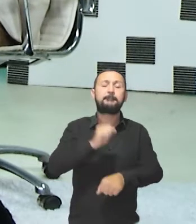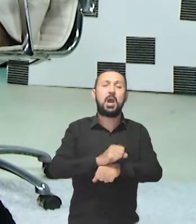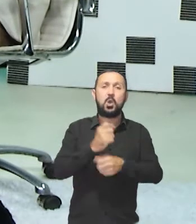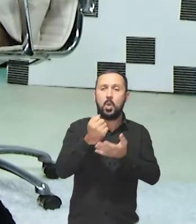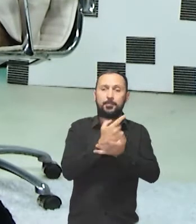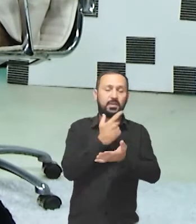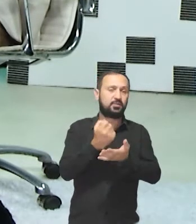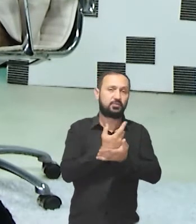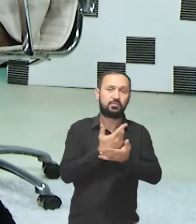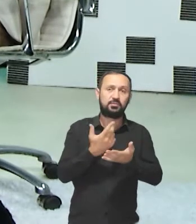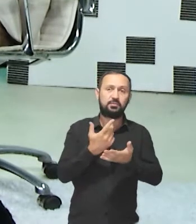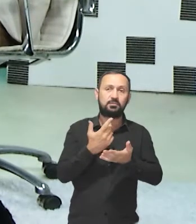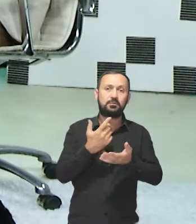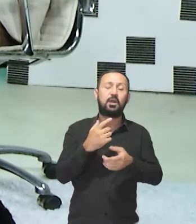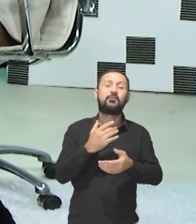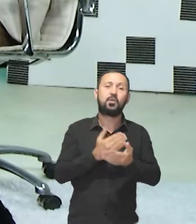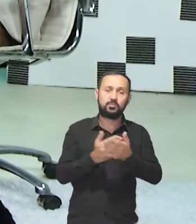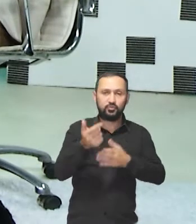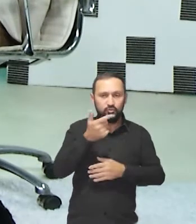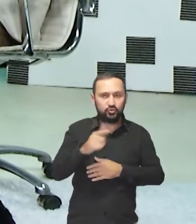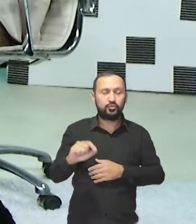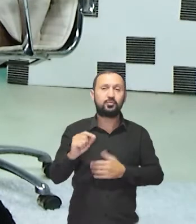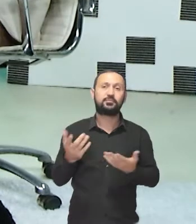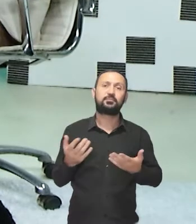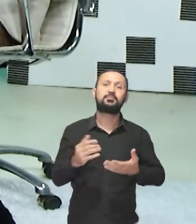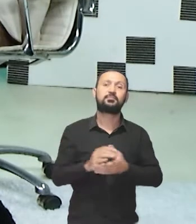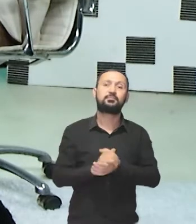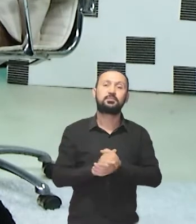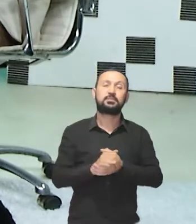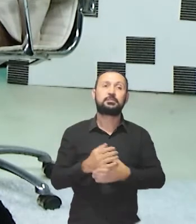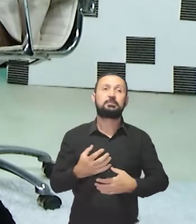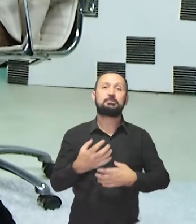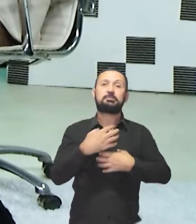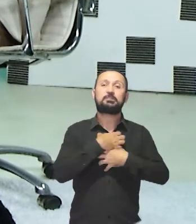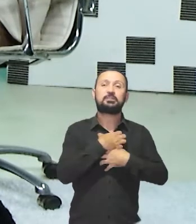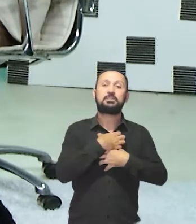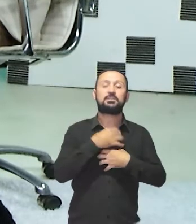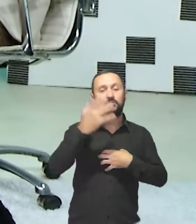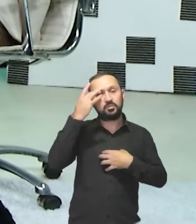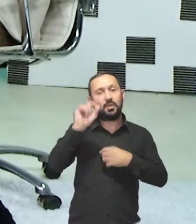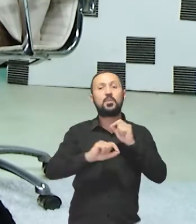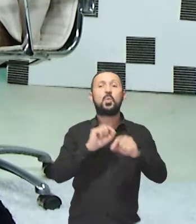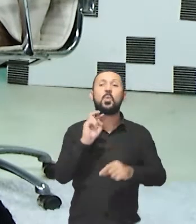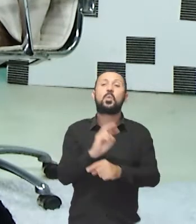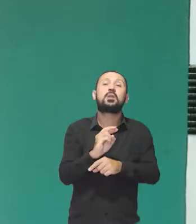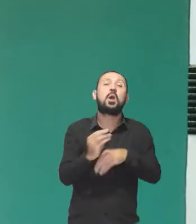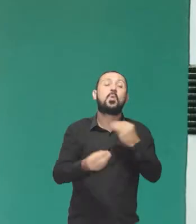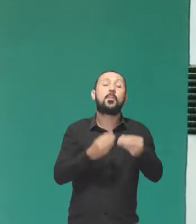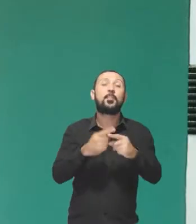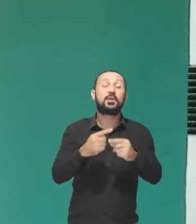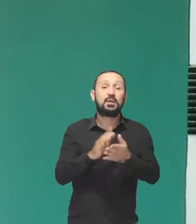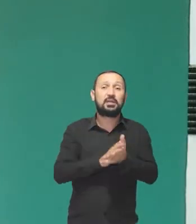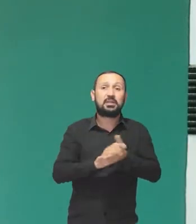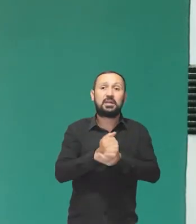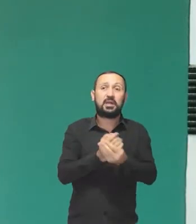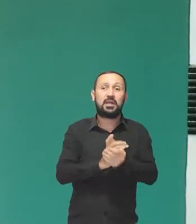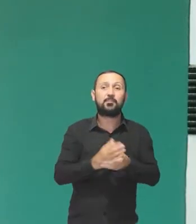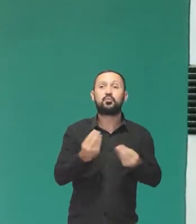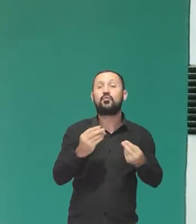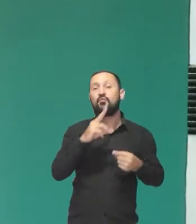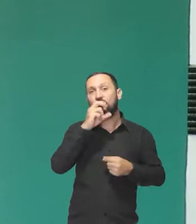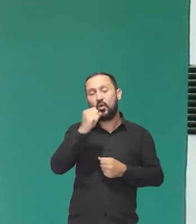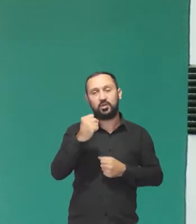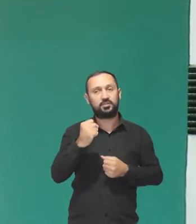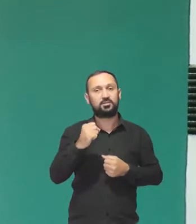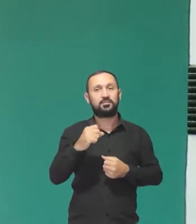tomar o medicamento, vai vindo novamente a depressão, então ele fica frustrado, ele não sabe lidar com frustração, porque a ansiedade leva a isso,